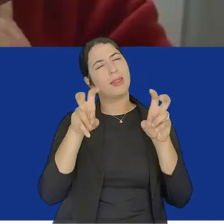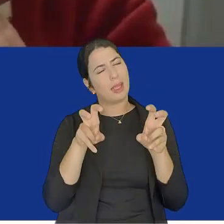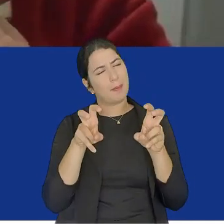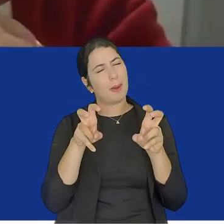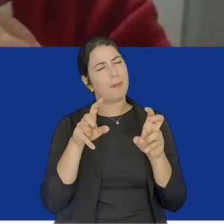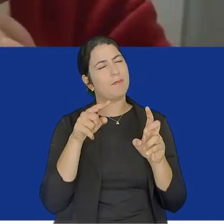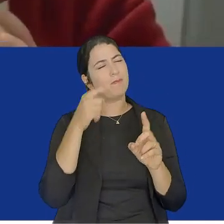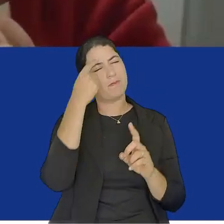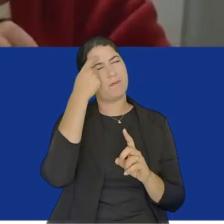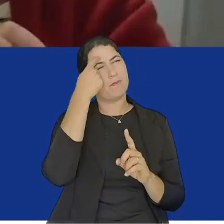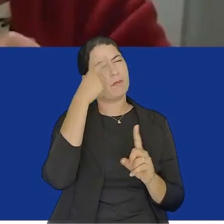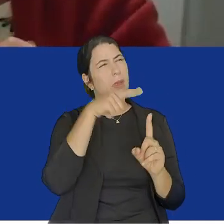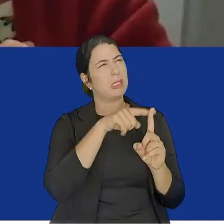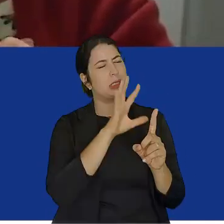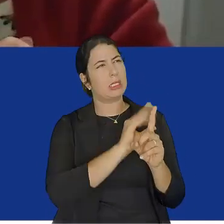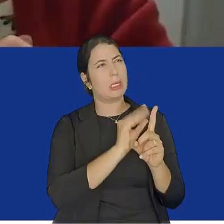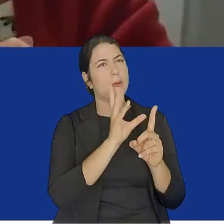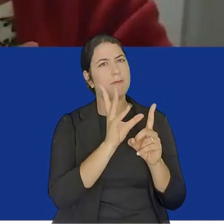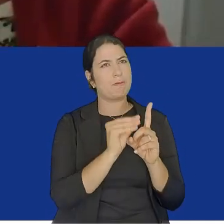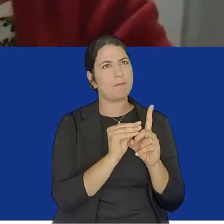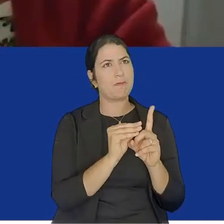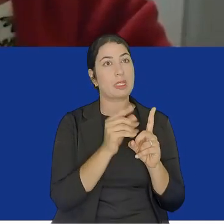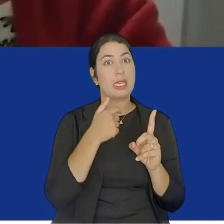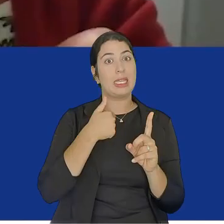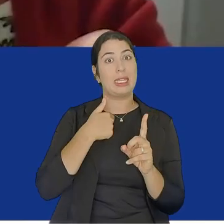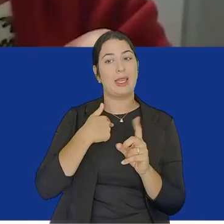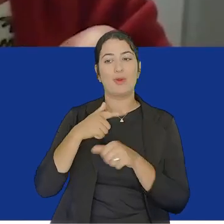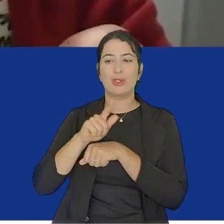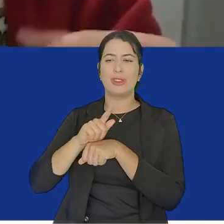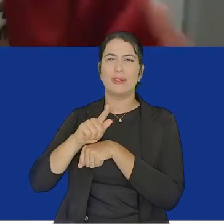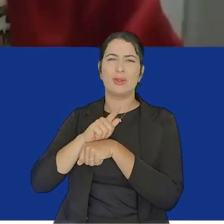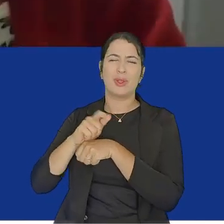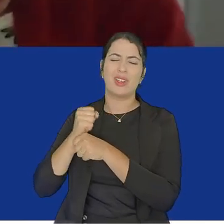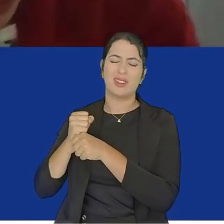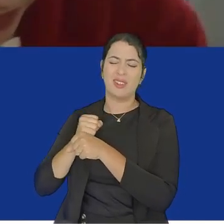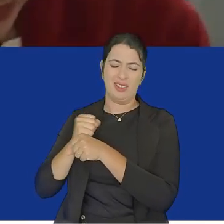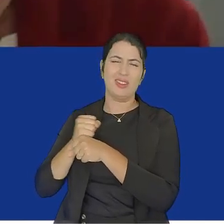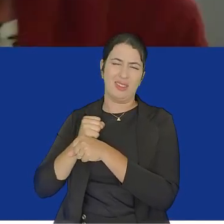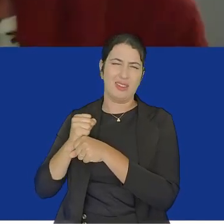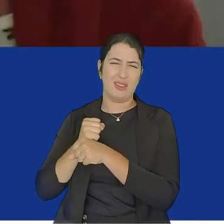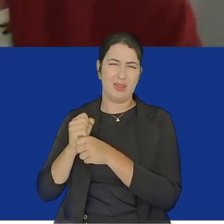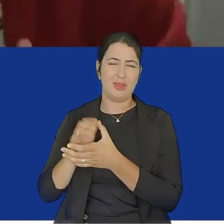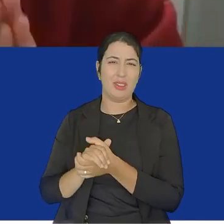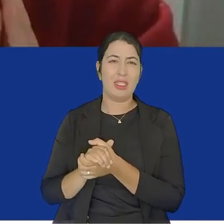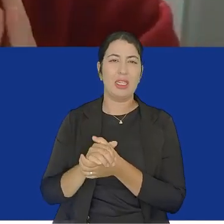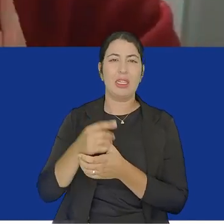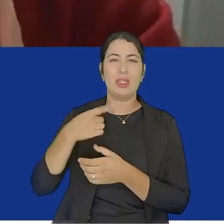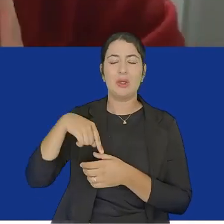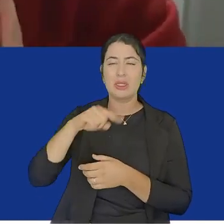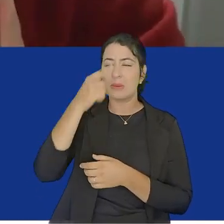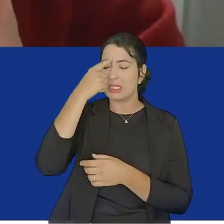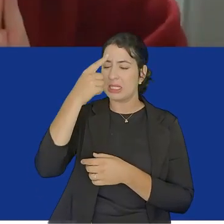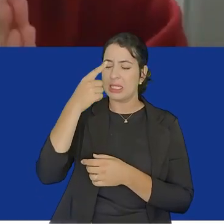fui gestora durante muitos anos, eu acho que, principalmente nós que estamos nessa questão de assédio, eu acho que a gente